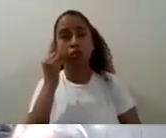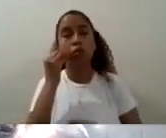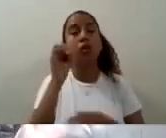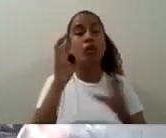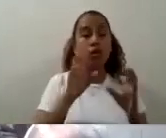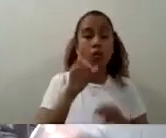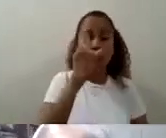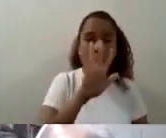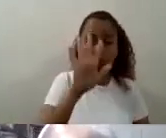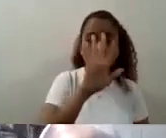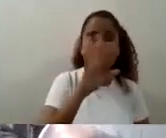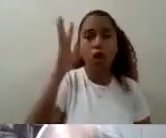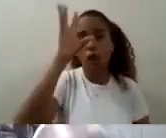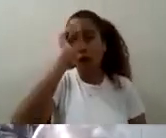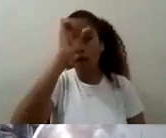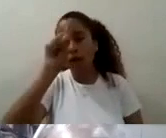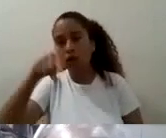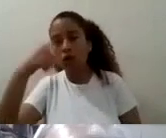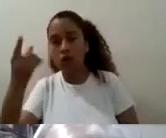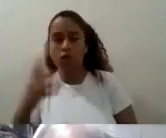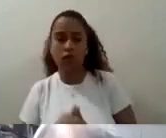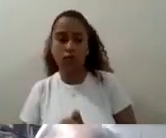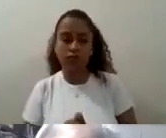aprender com a outra. Adiante.